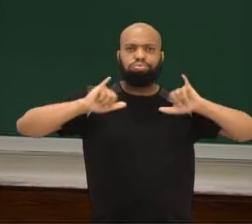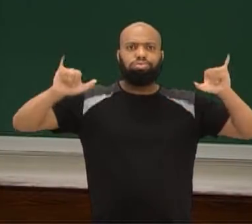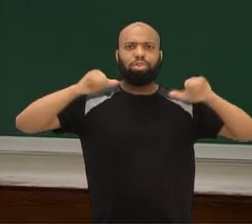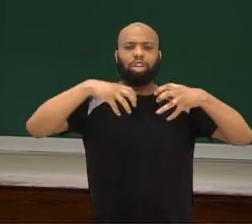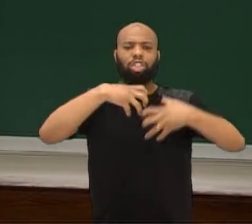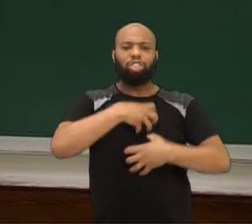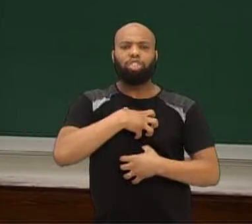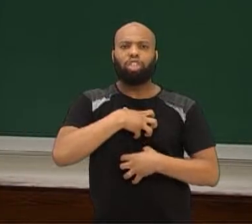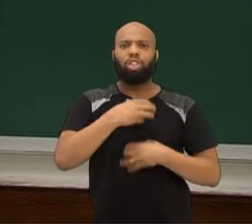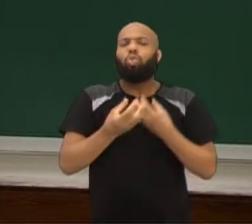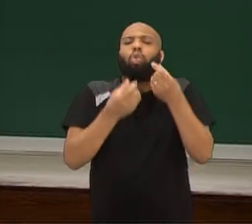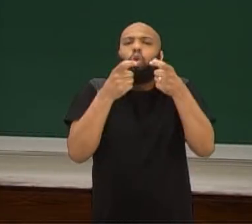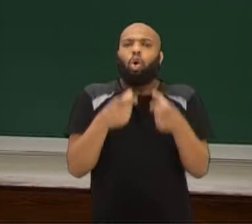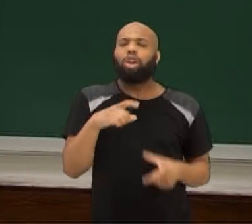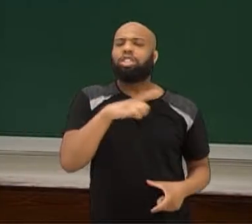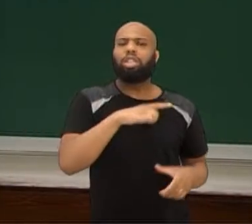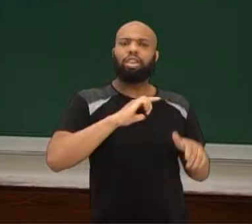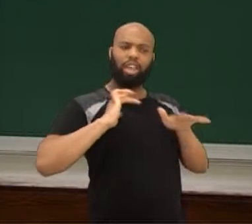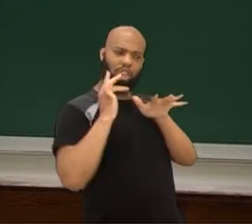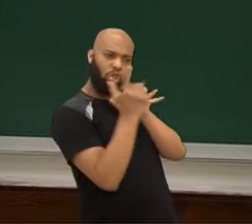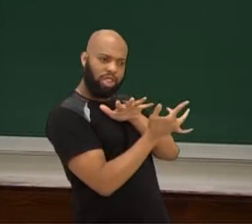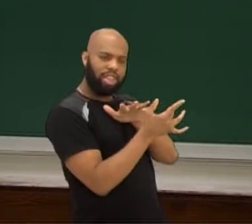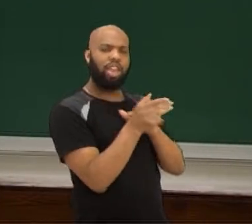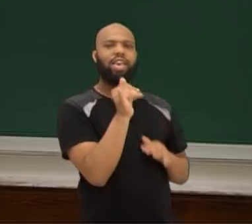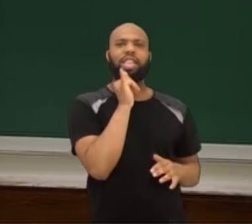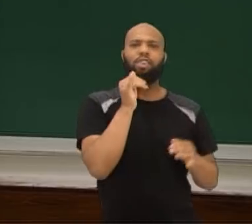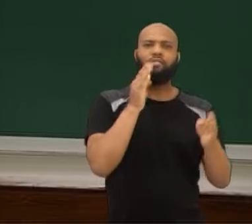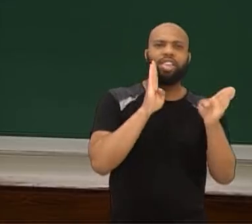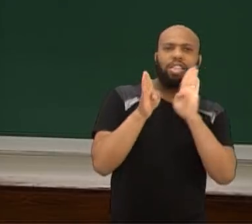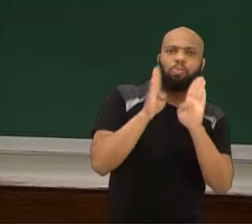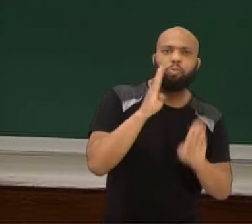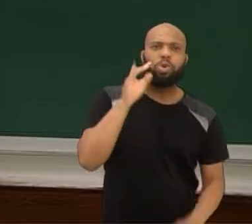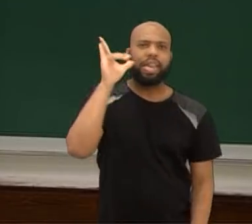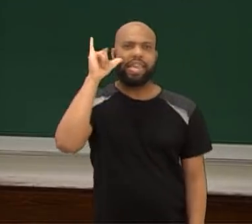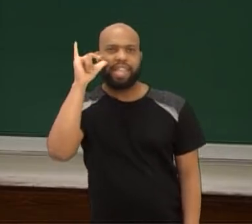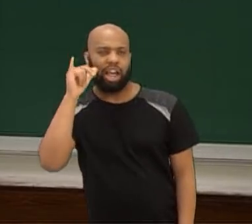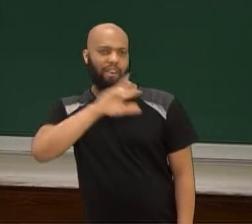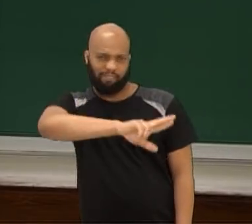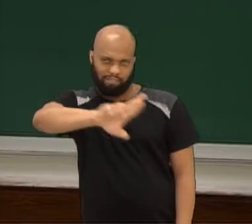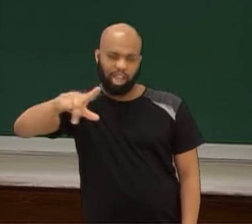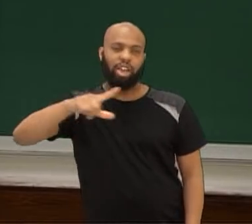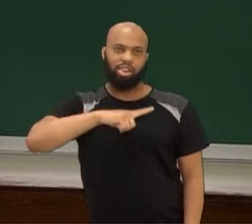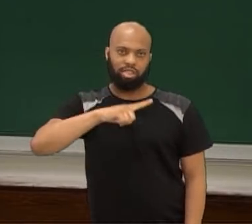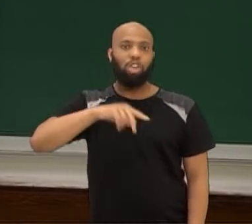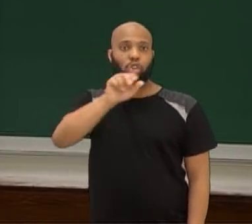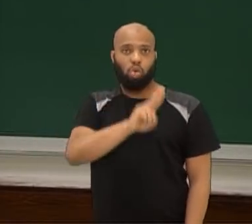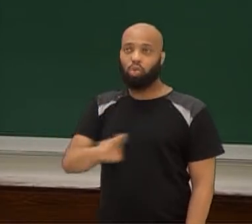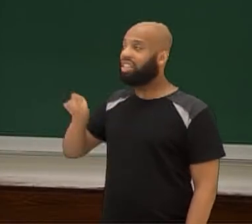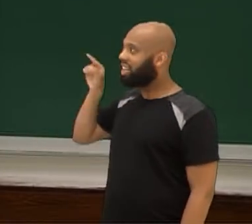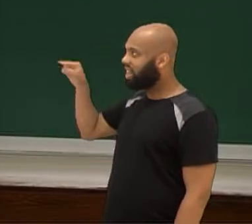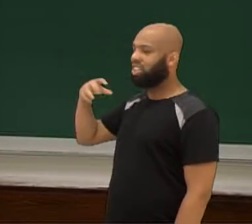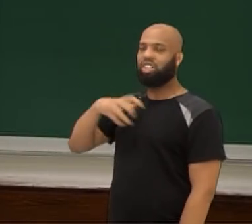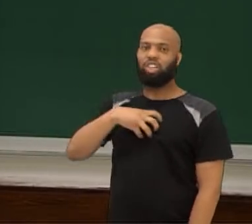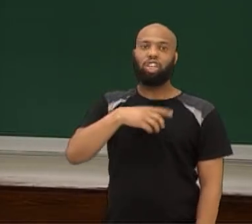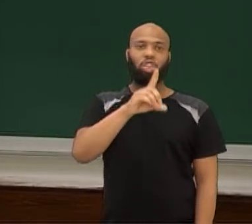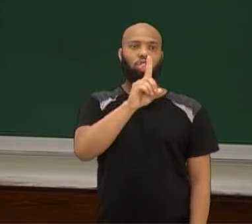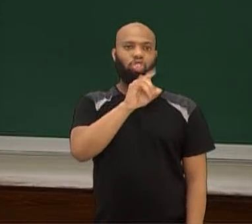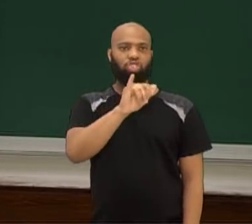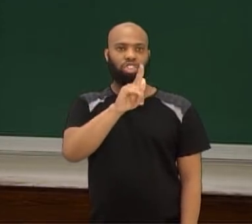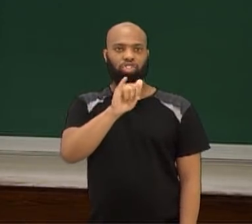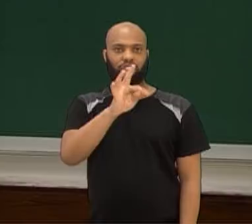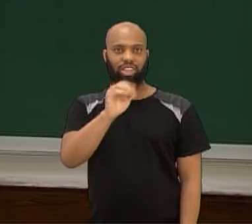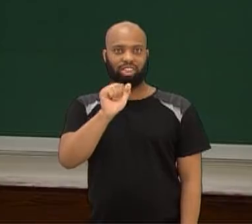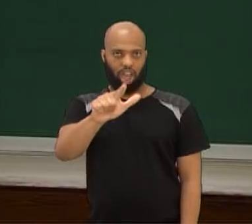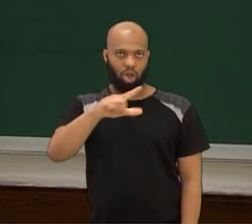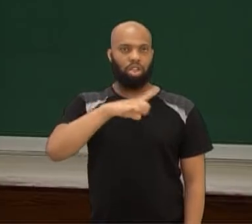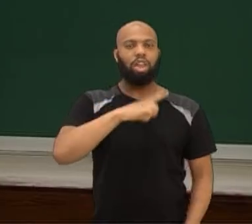você vai ver em redes sociais como Facebook, Instagram. Então eu tenho esse panfleto digital, ele tem